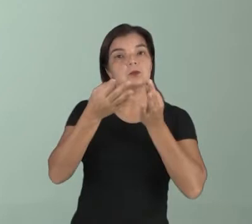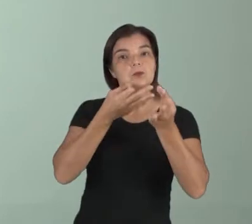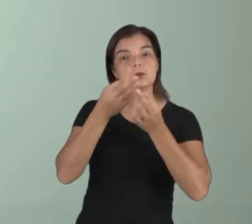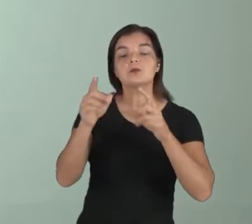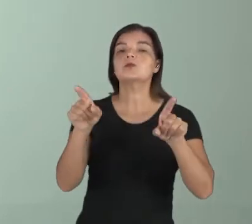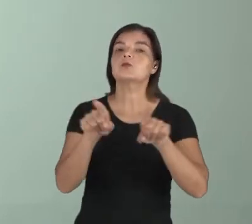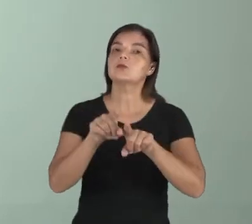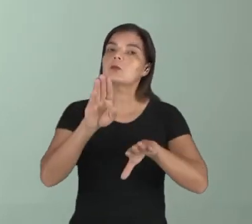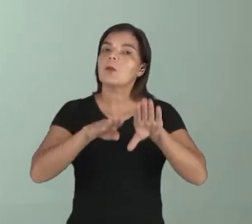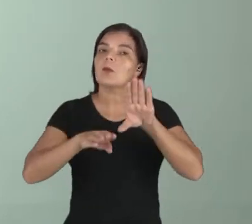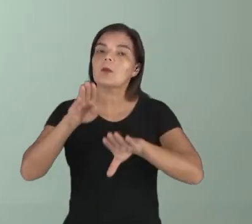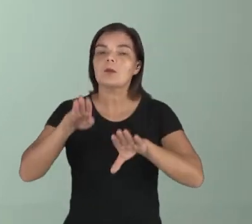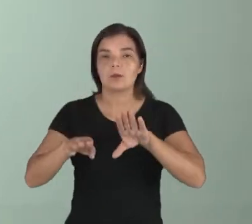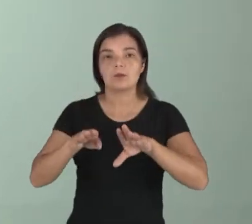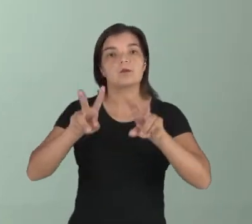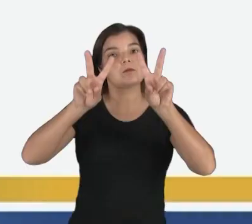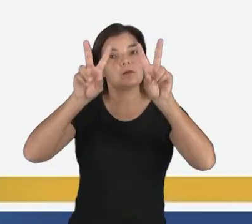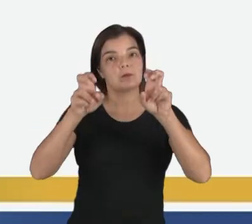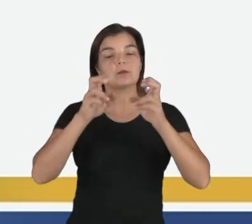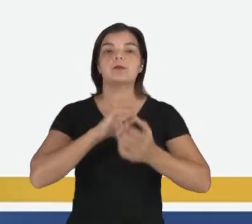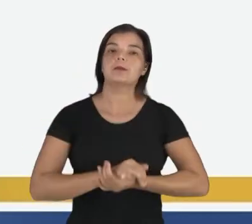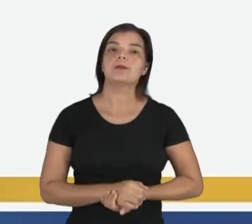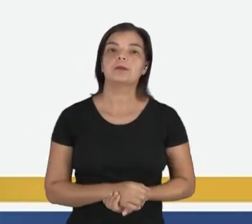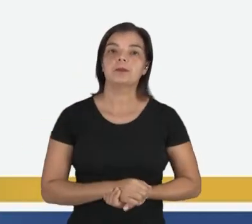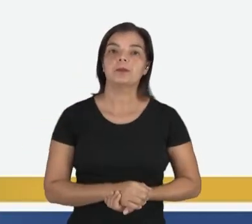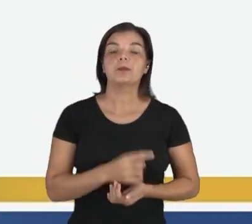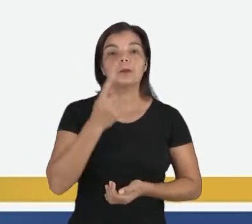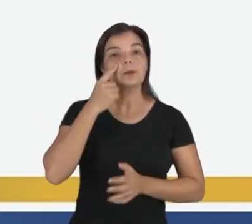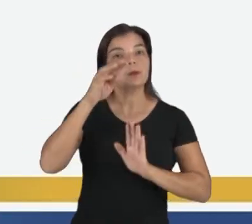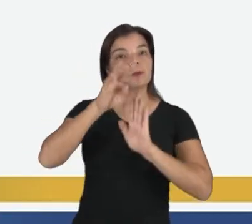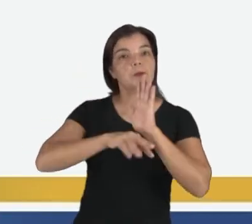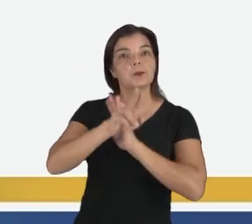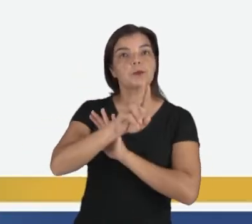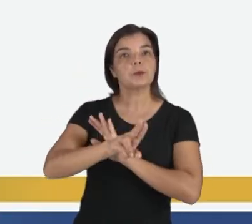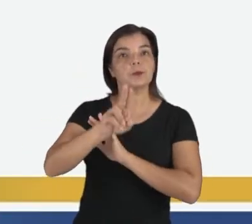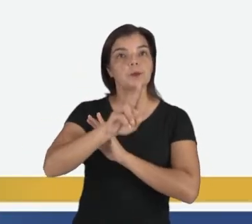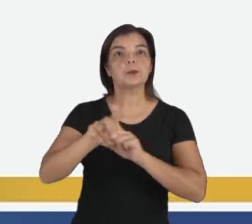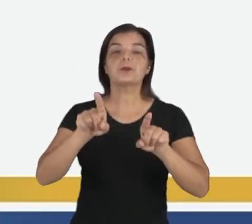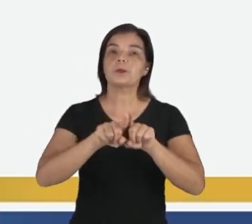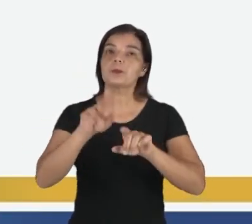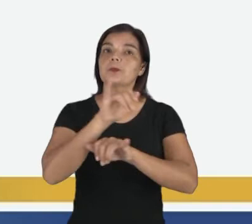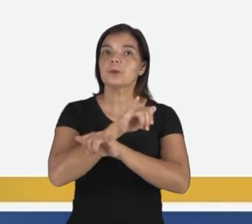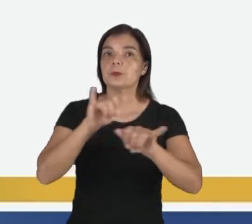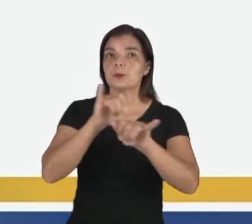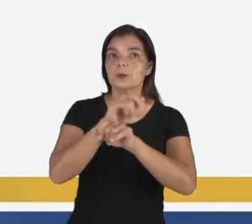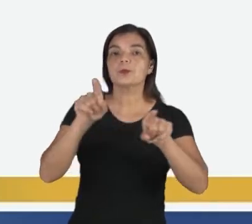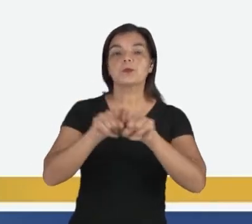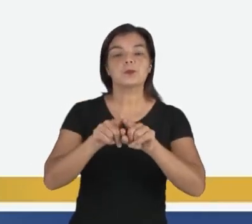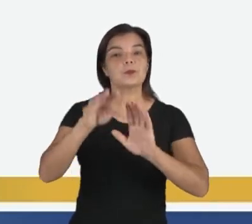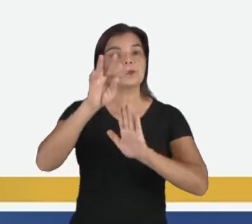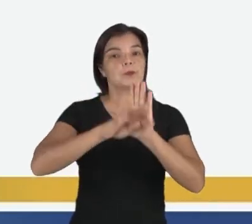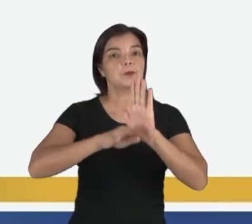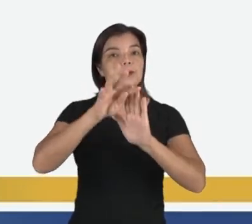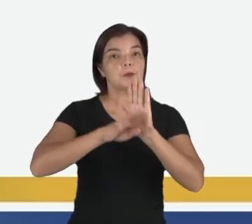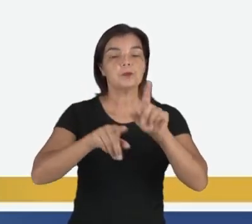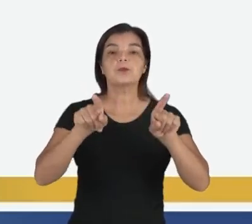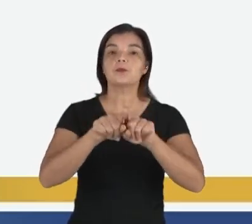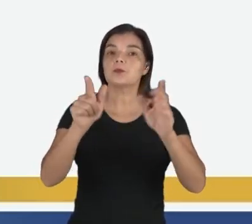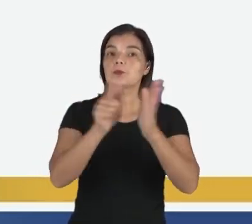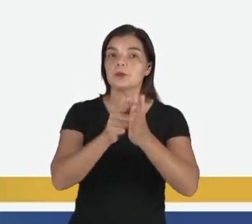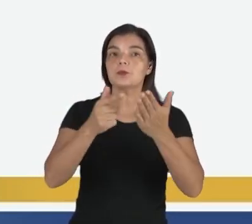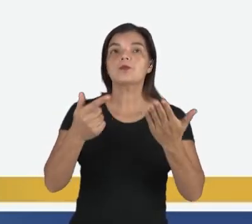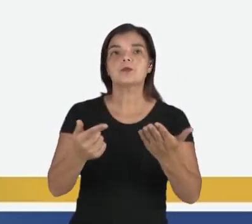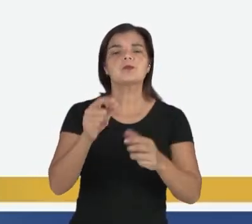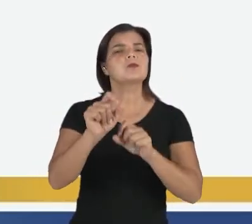vista de acordo com cada fonte. Dentre os textos utilizados para informar estão os textos